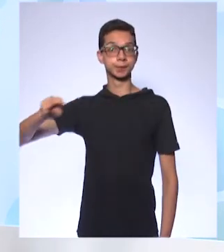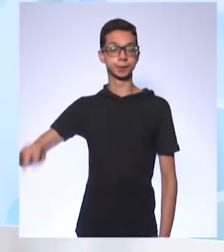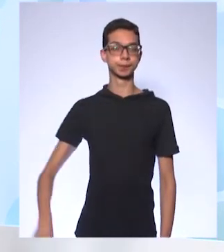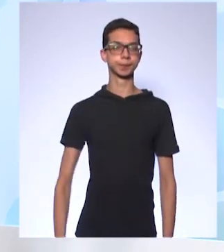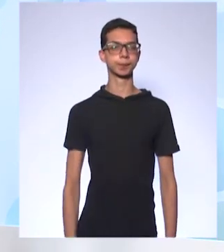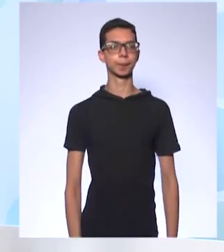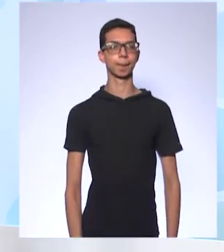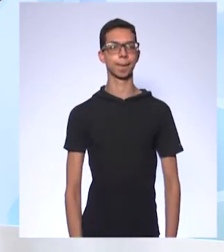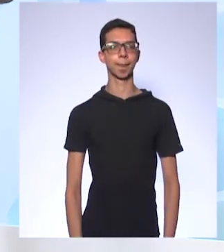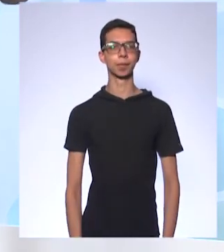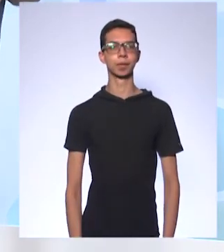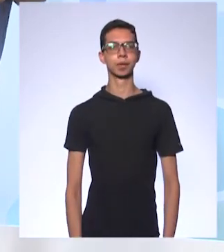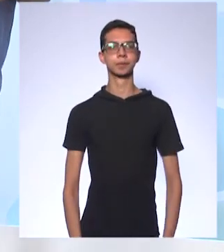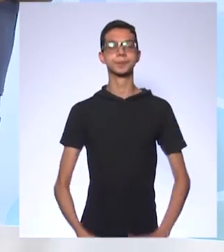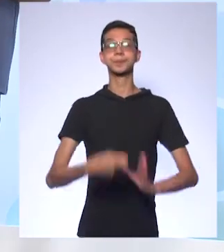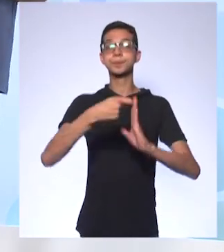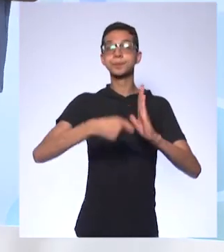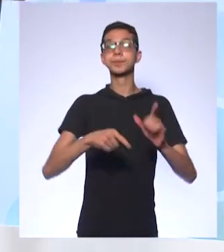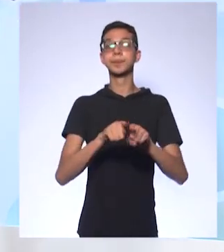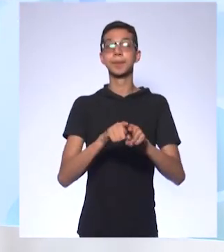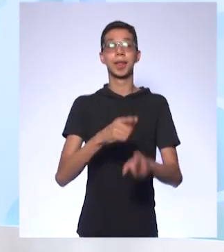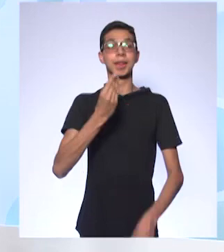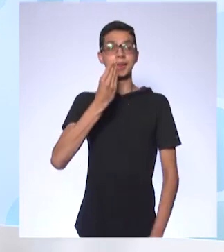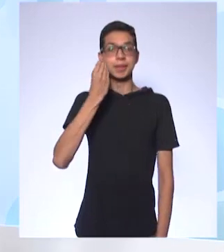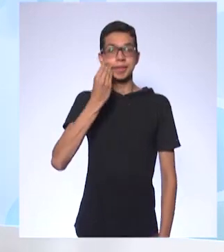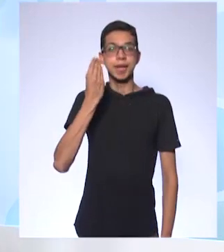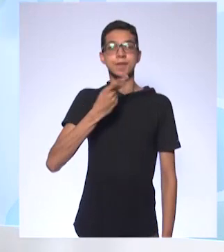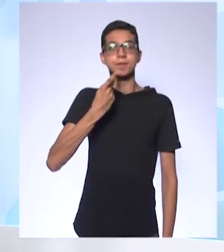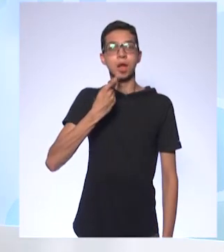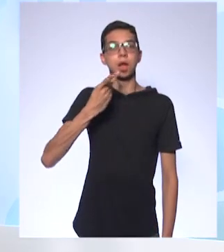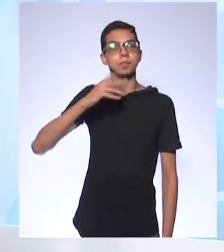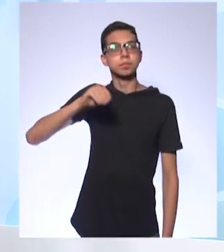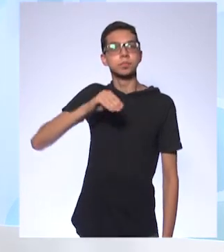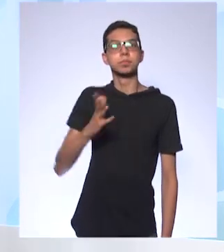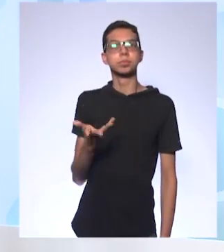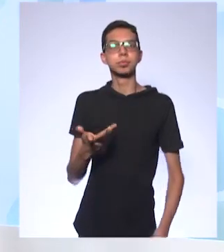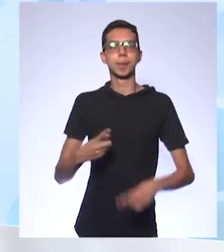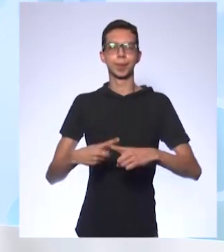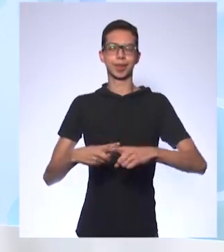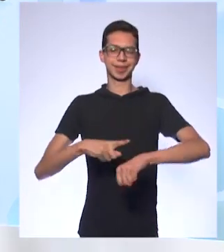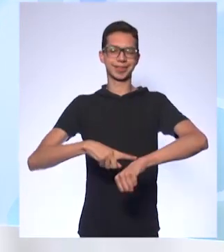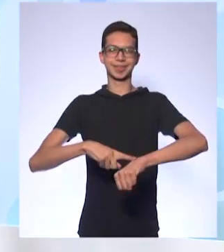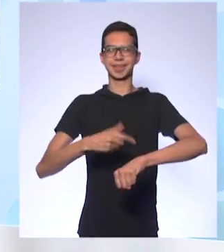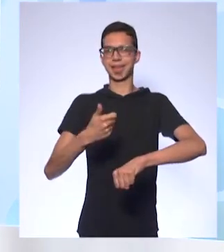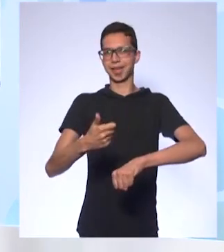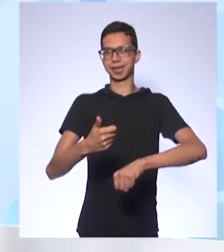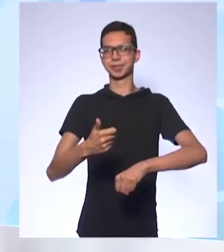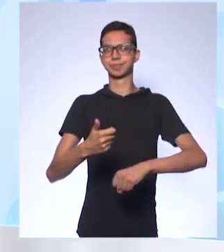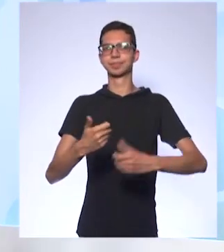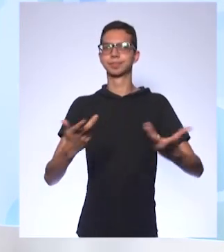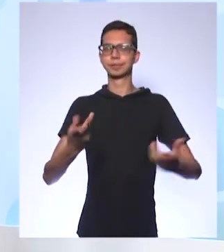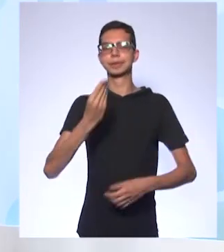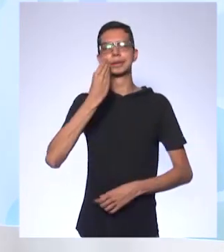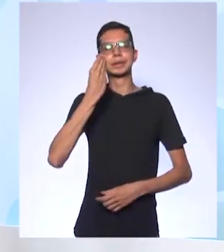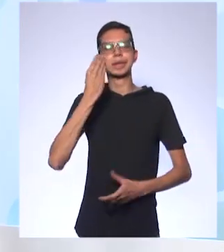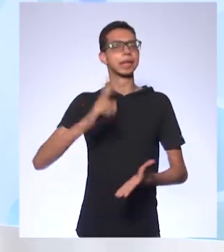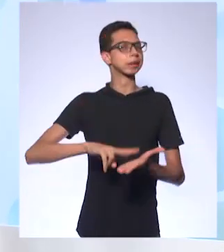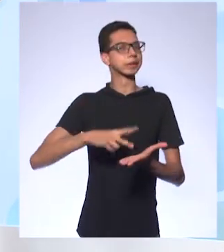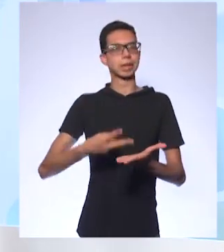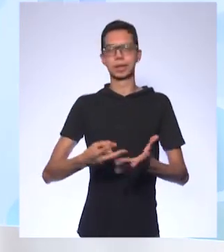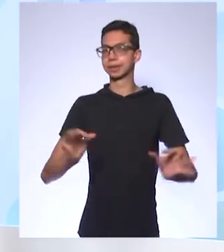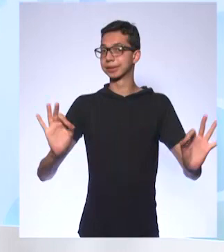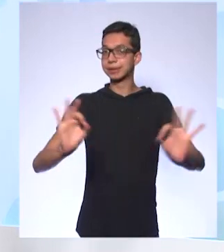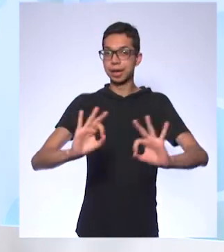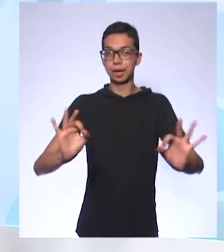Esse texto também a gente vai tentar falar rápido, né, por causa do nosso tempo, e a gente vai tentar não traduzir, vamos entender